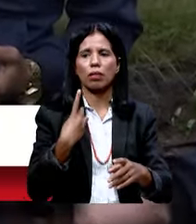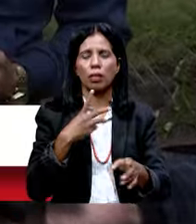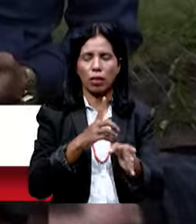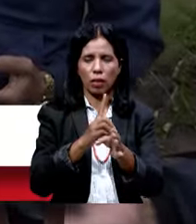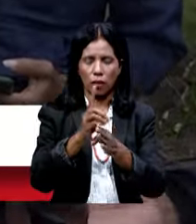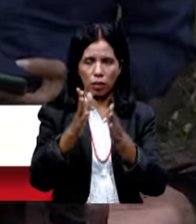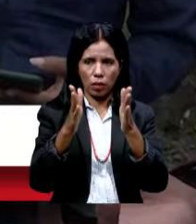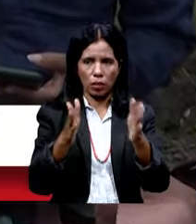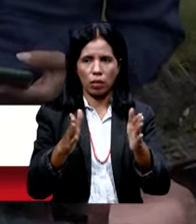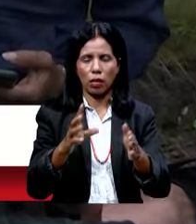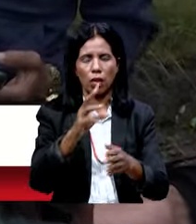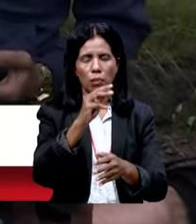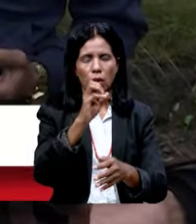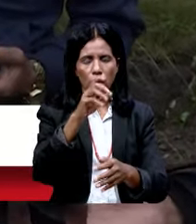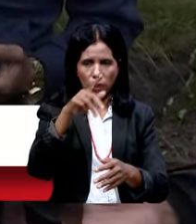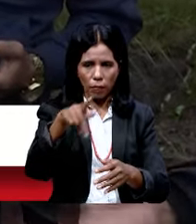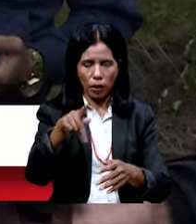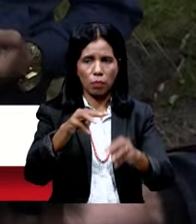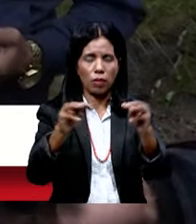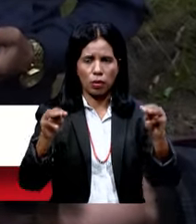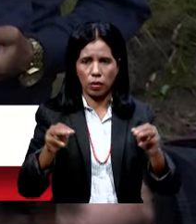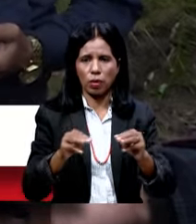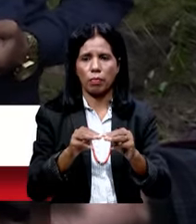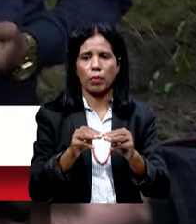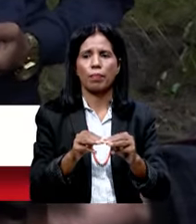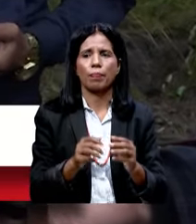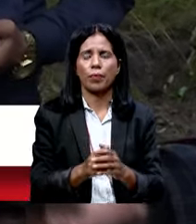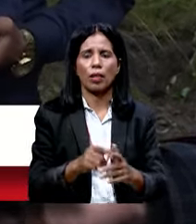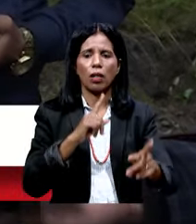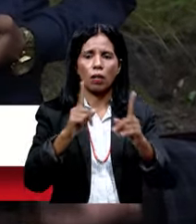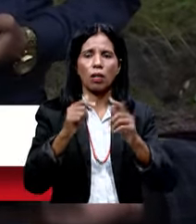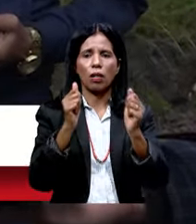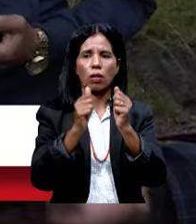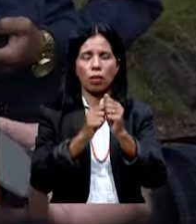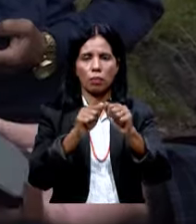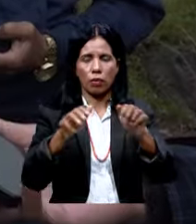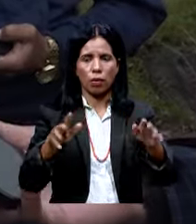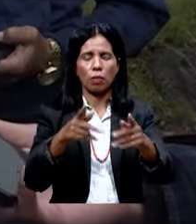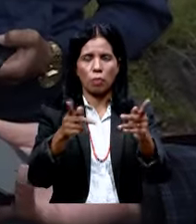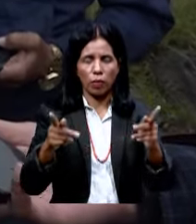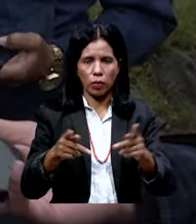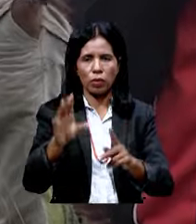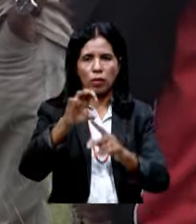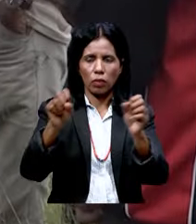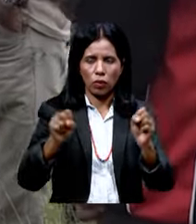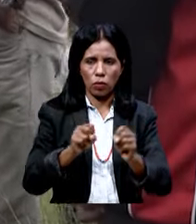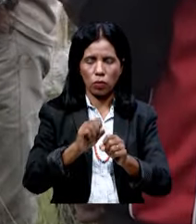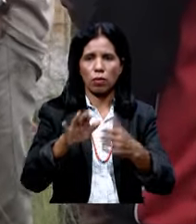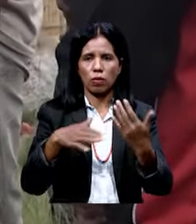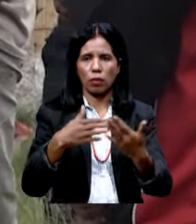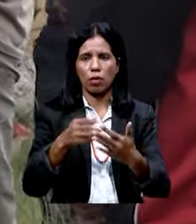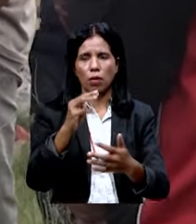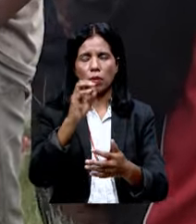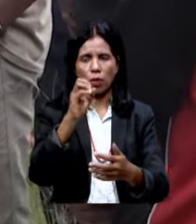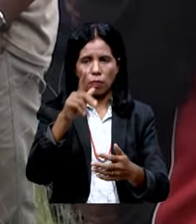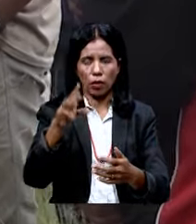diretor obras do município mas qual é ela o abstrator posto se fixou cusira obras públicas